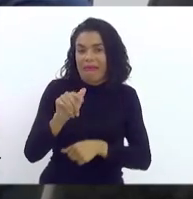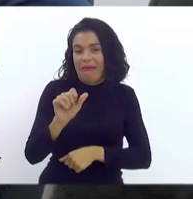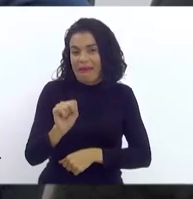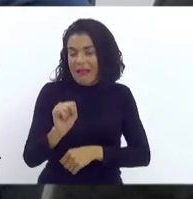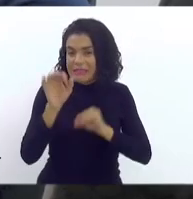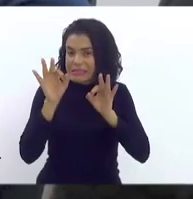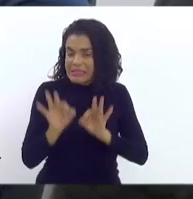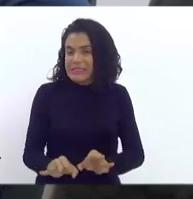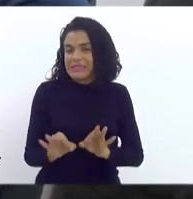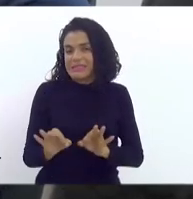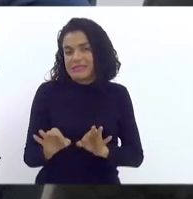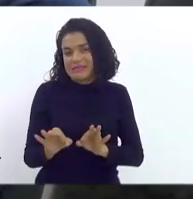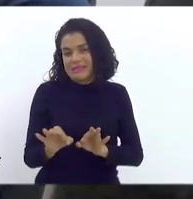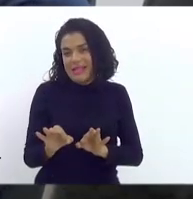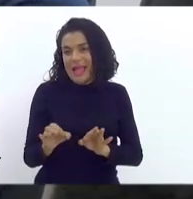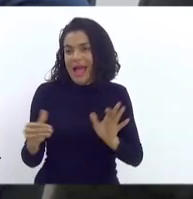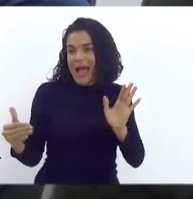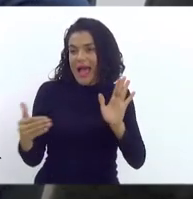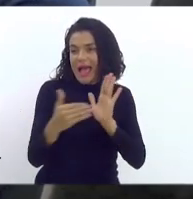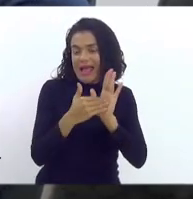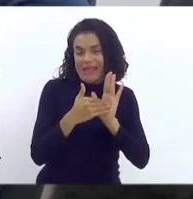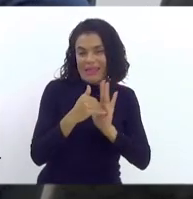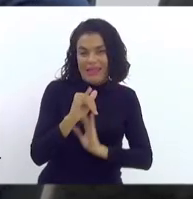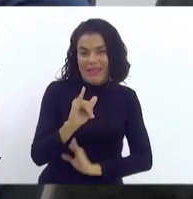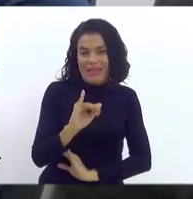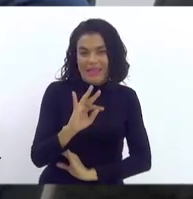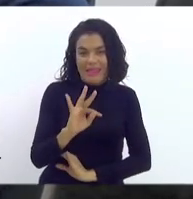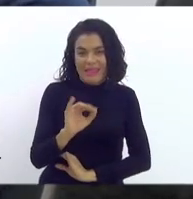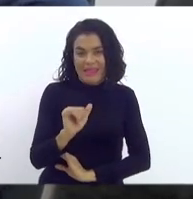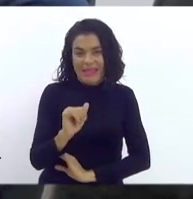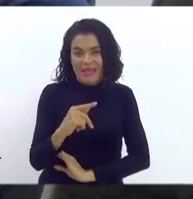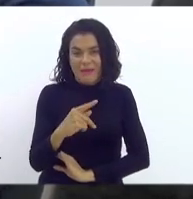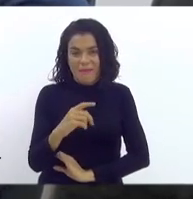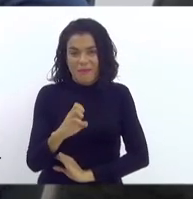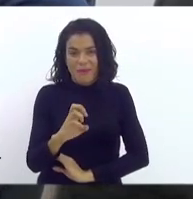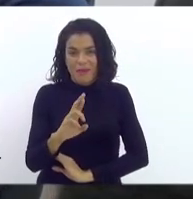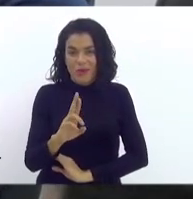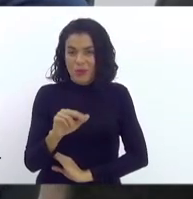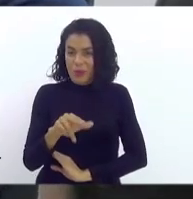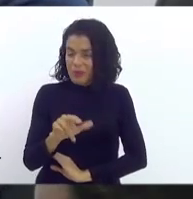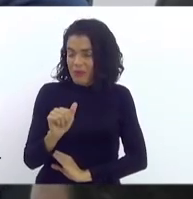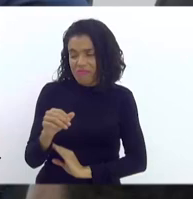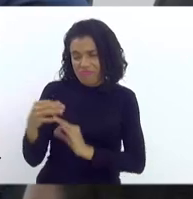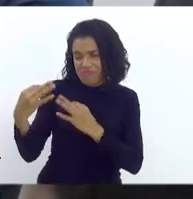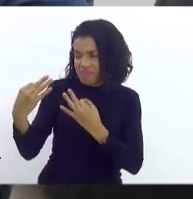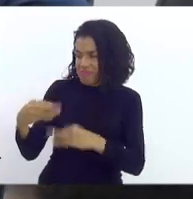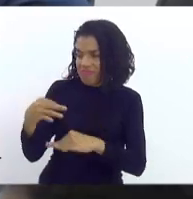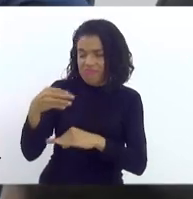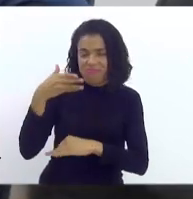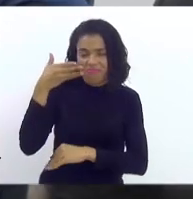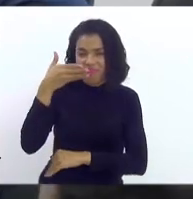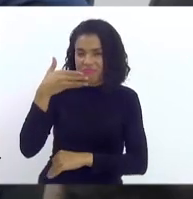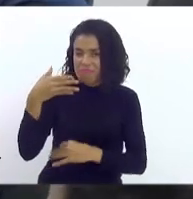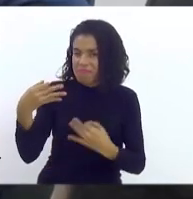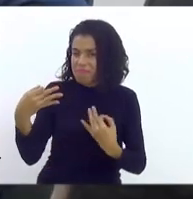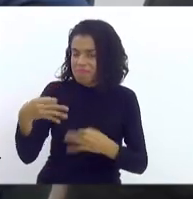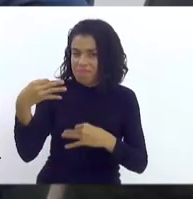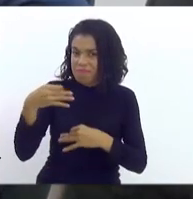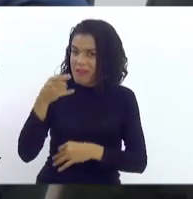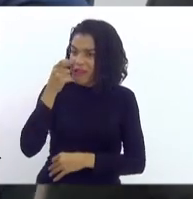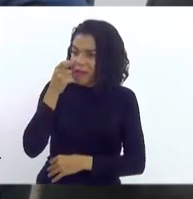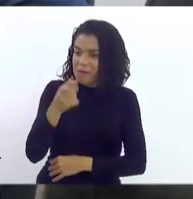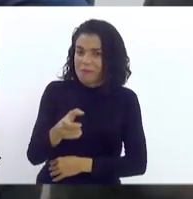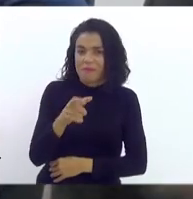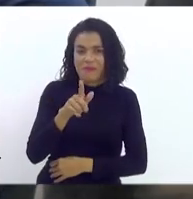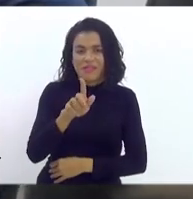efetivamente chegue até Itaperuna. Então, parabéns pela fala, você está acertado. E impressionante a